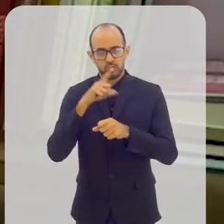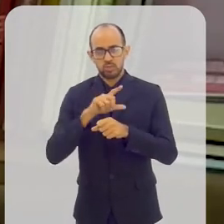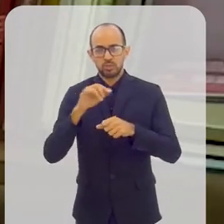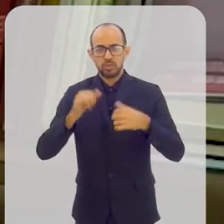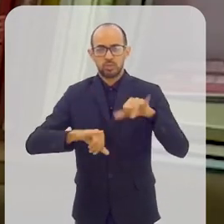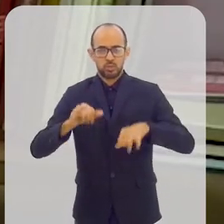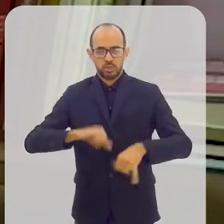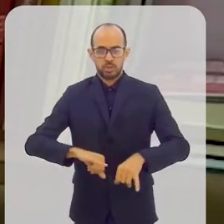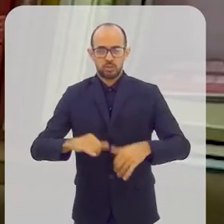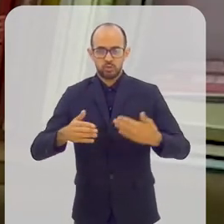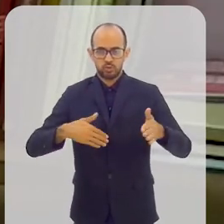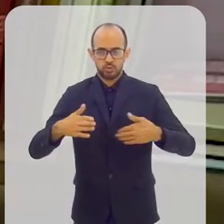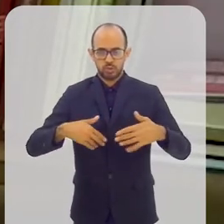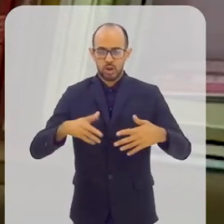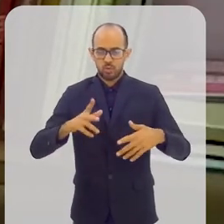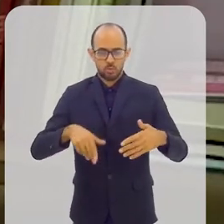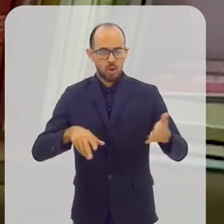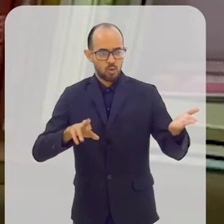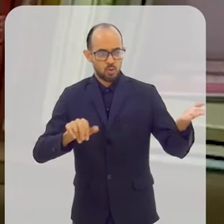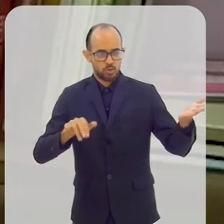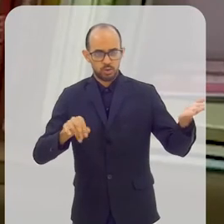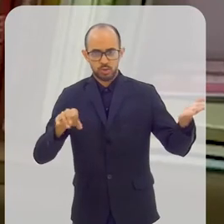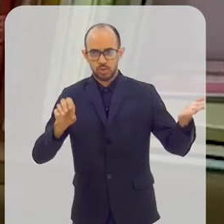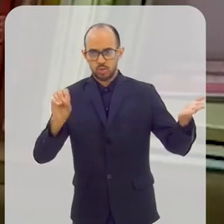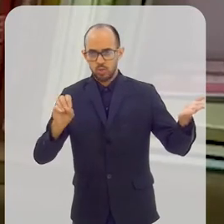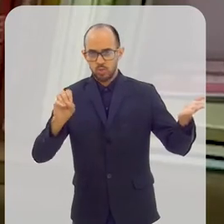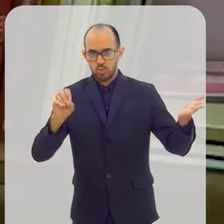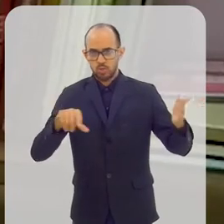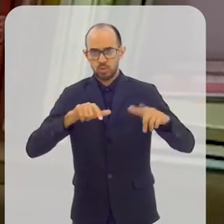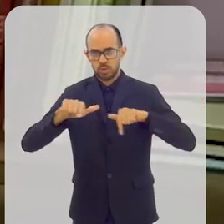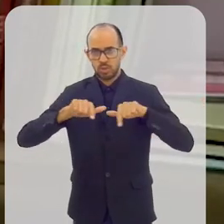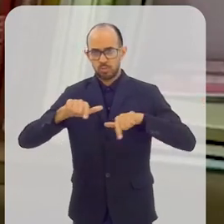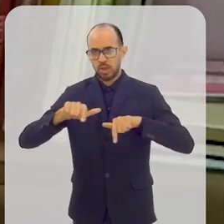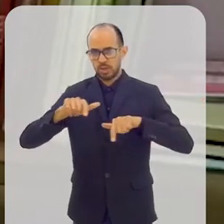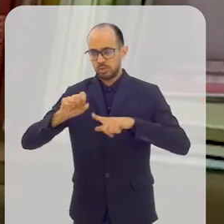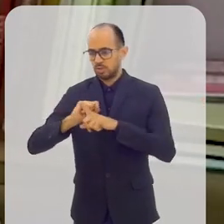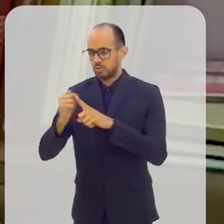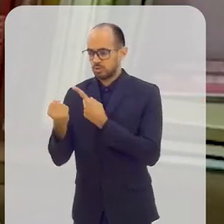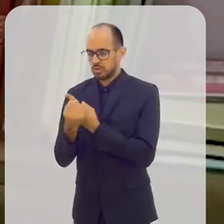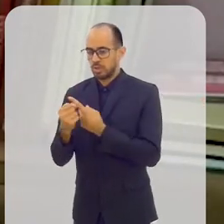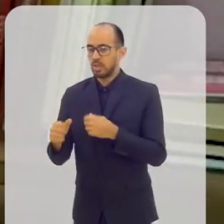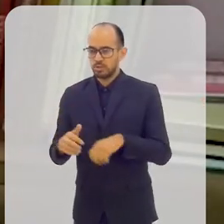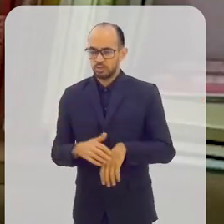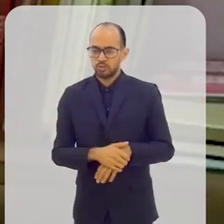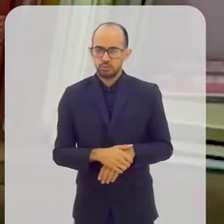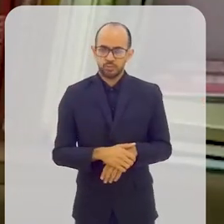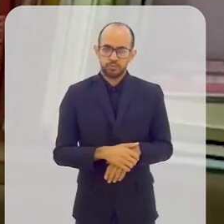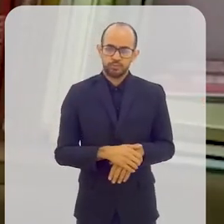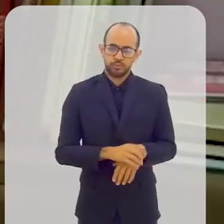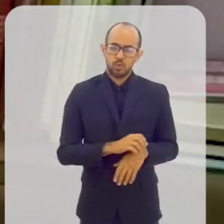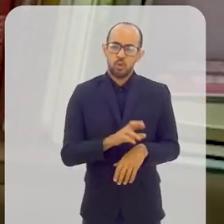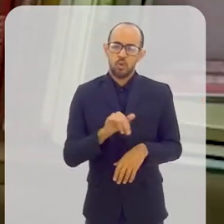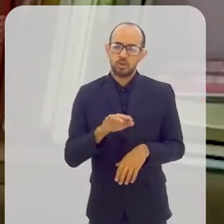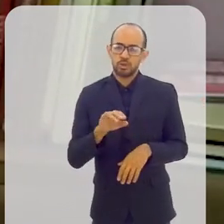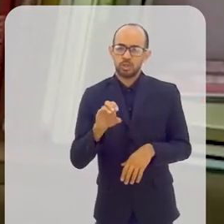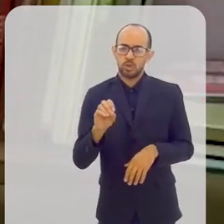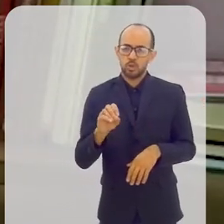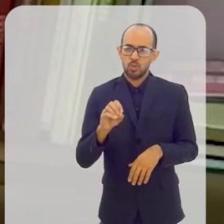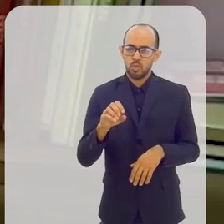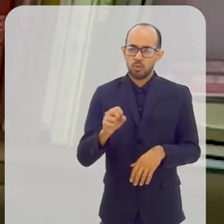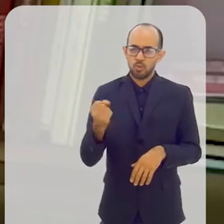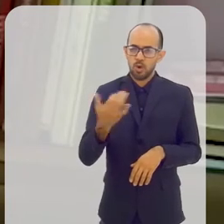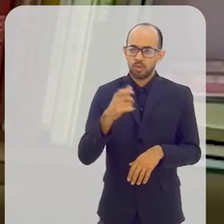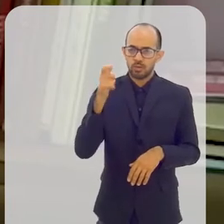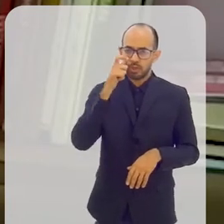um químico industrial como Rodrigo trabalhando na sociedade. O que que o Rodrigo, quando